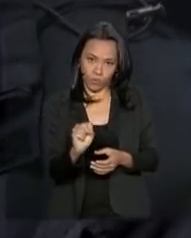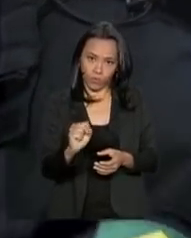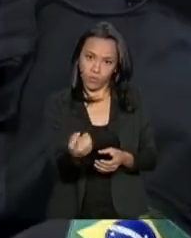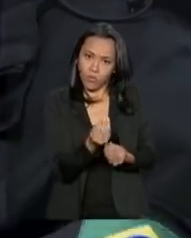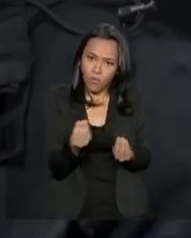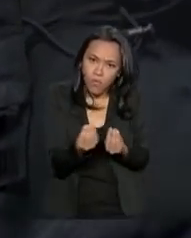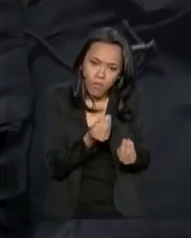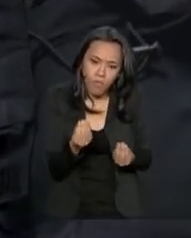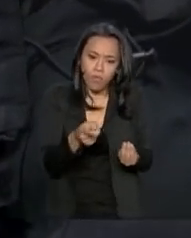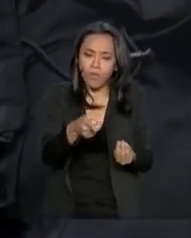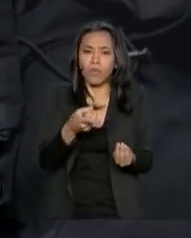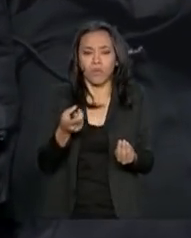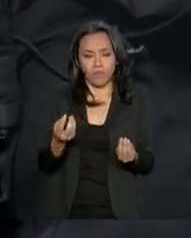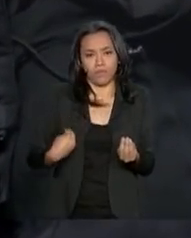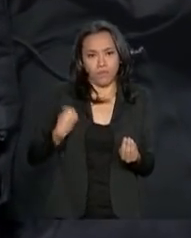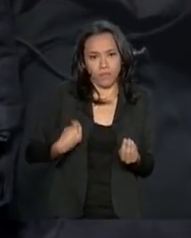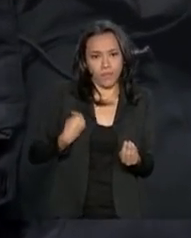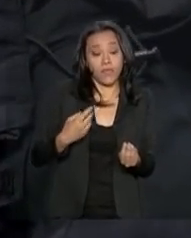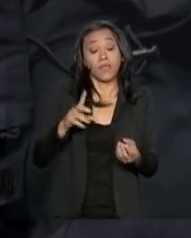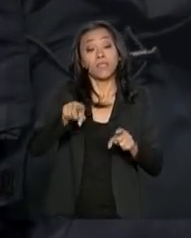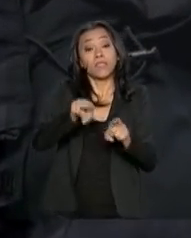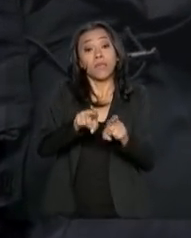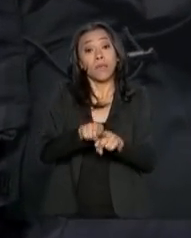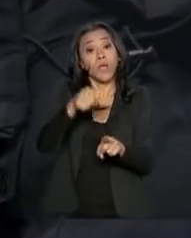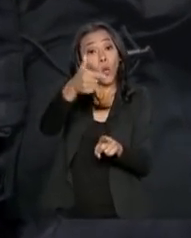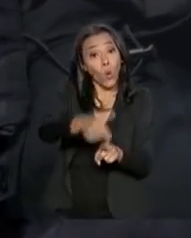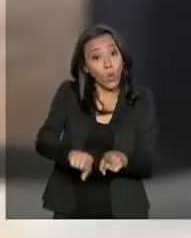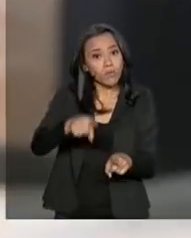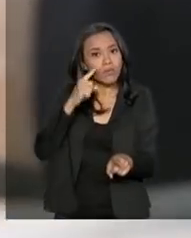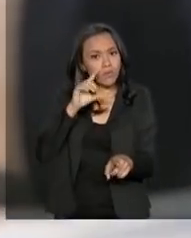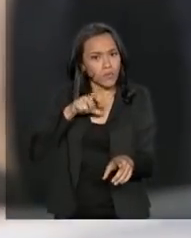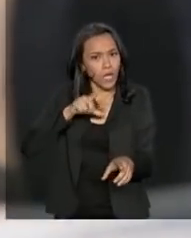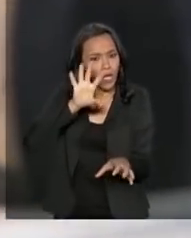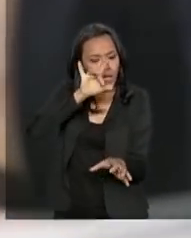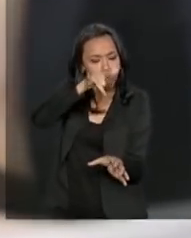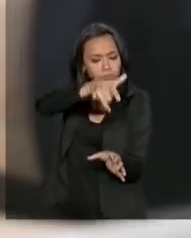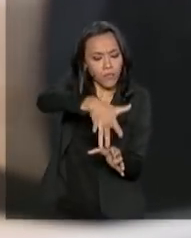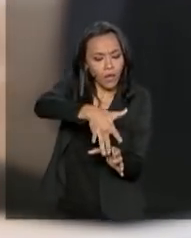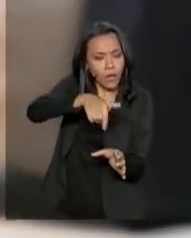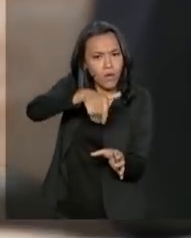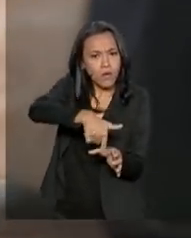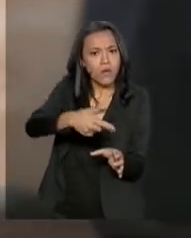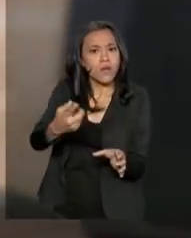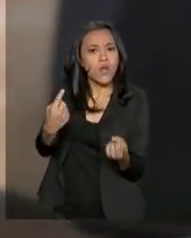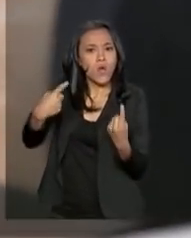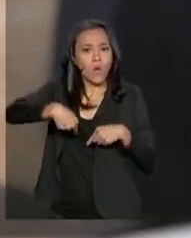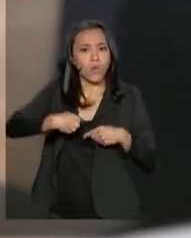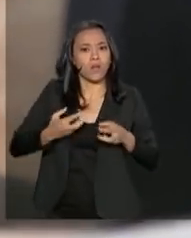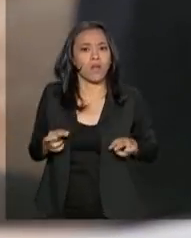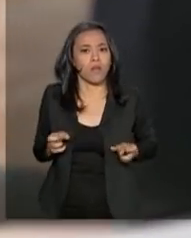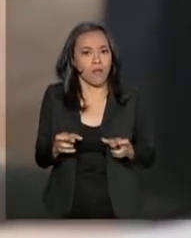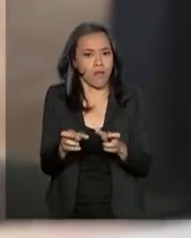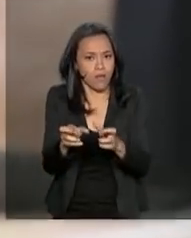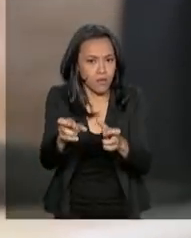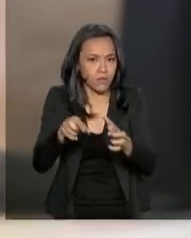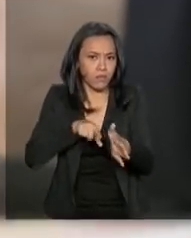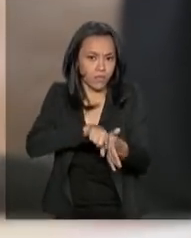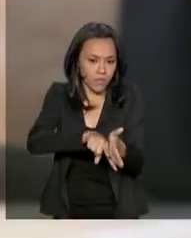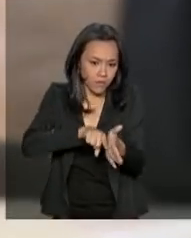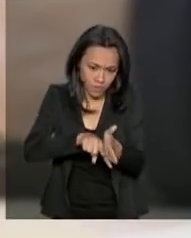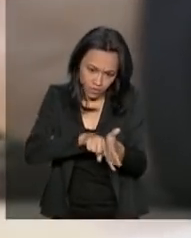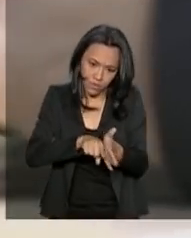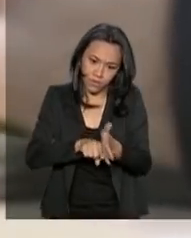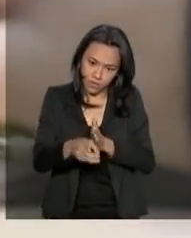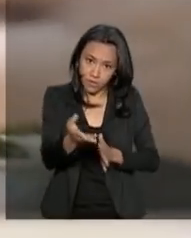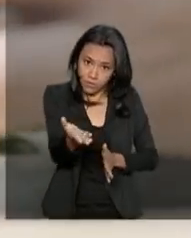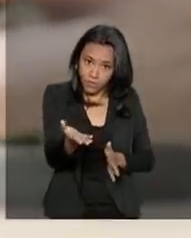que é com potencial anticâncer, tá? de moléculas também desses